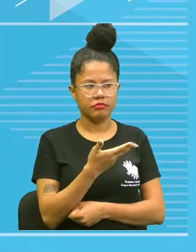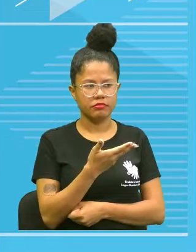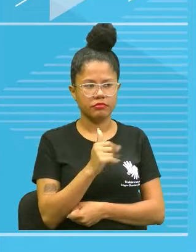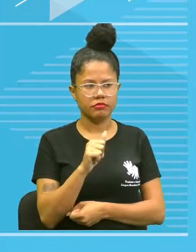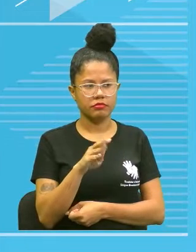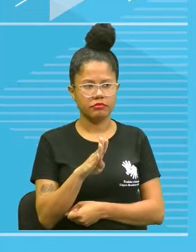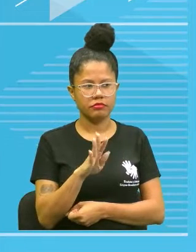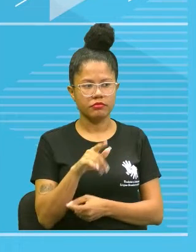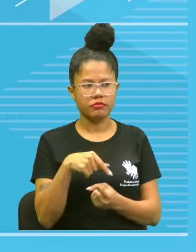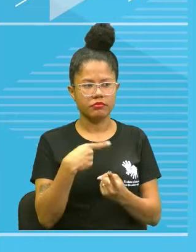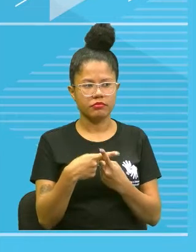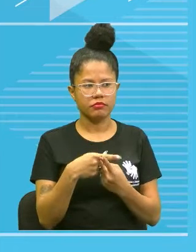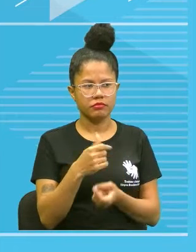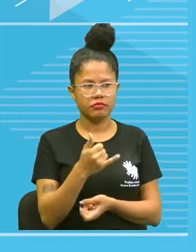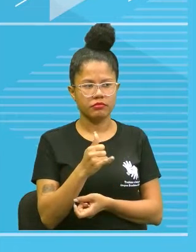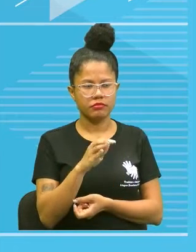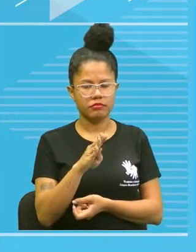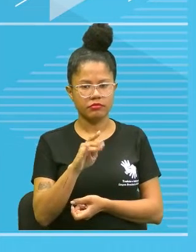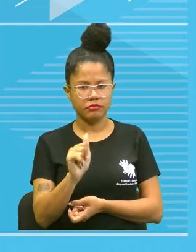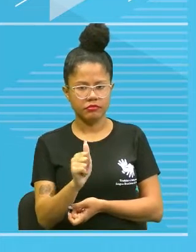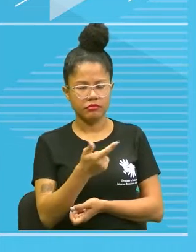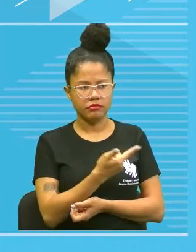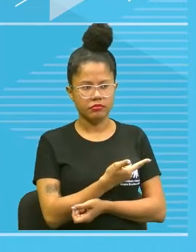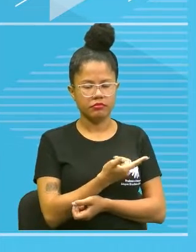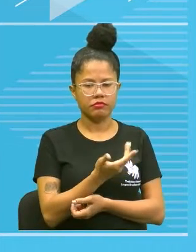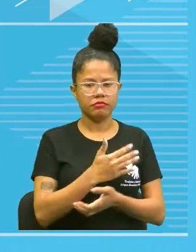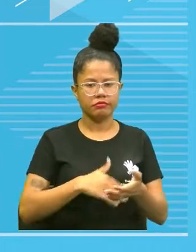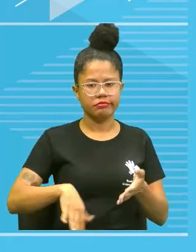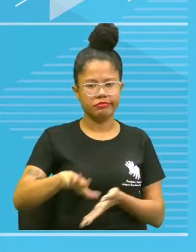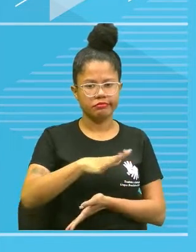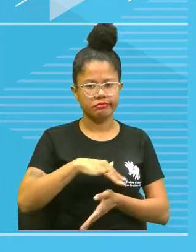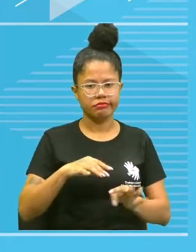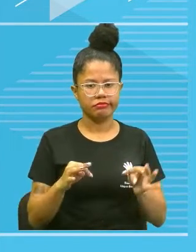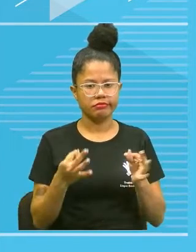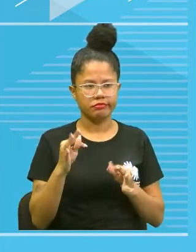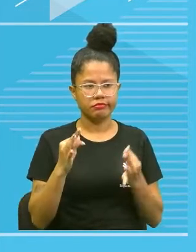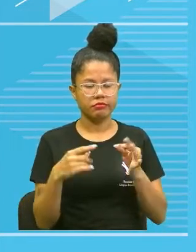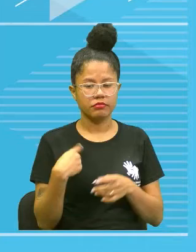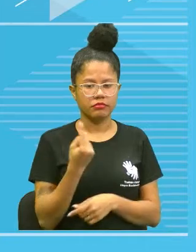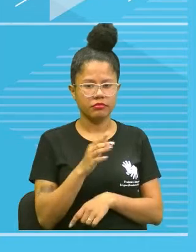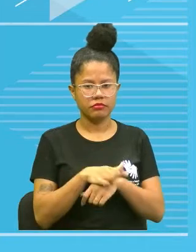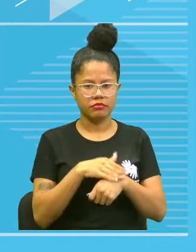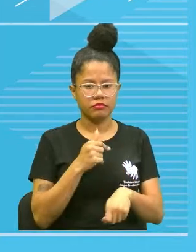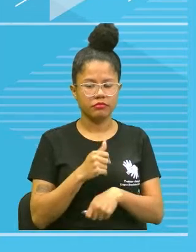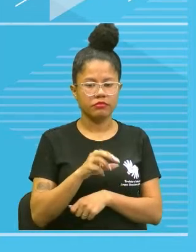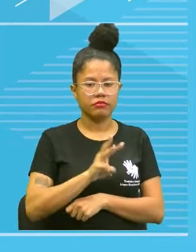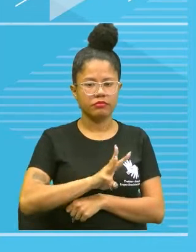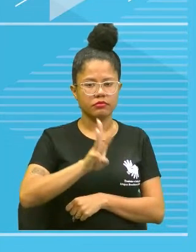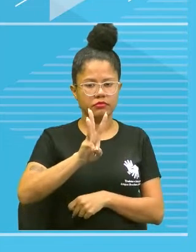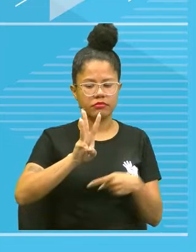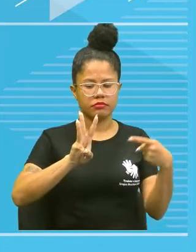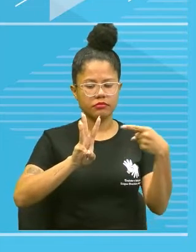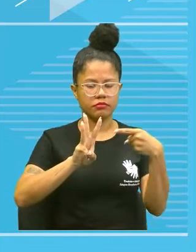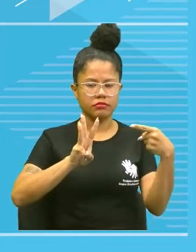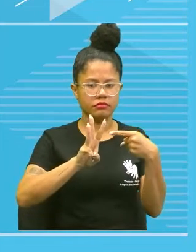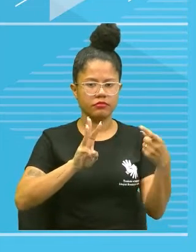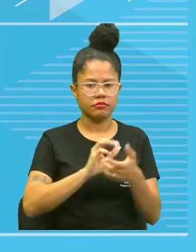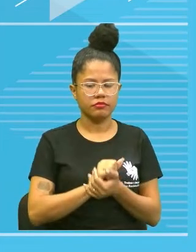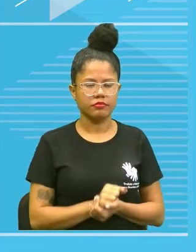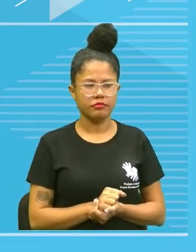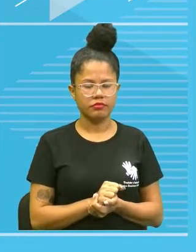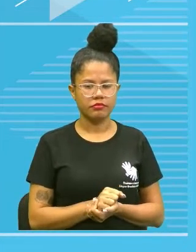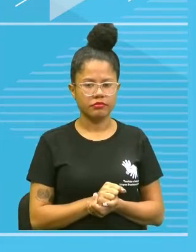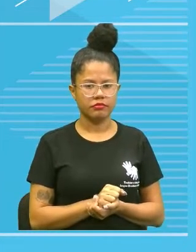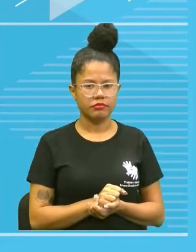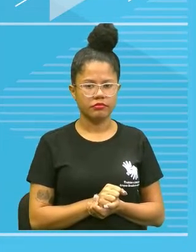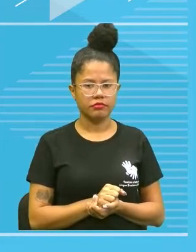tá bom? Nessa parte da termodinâmica, a gente chama o trabalho de W, tá bom? Trabalho termodinâmico, a